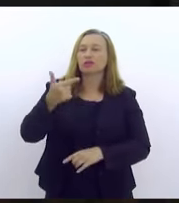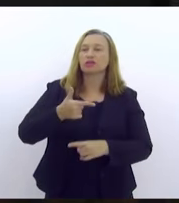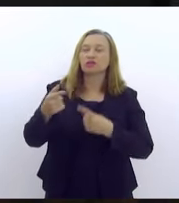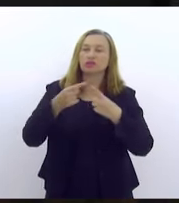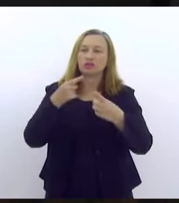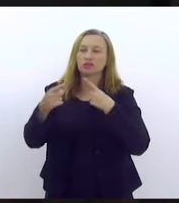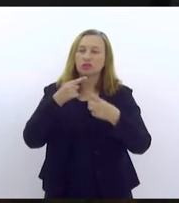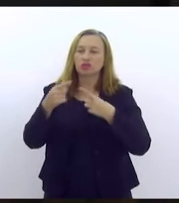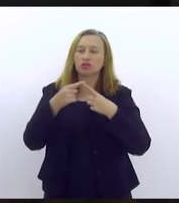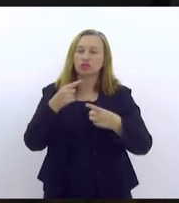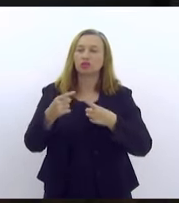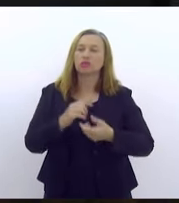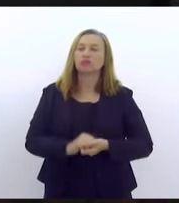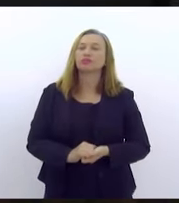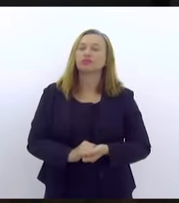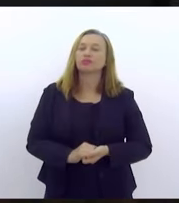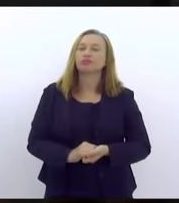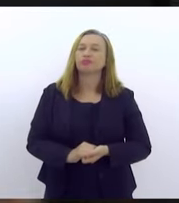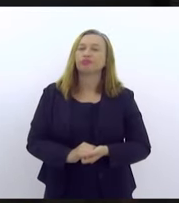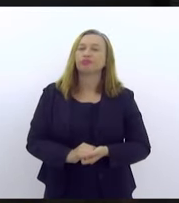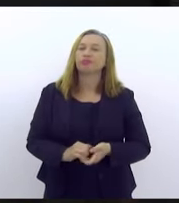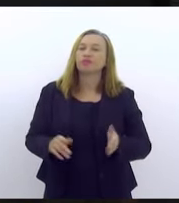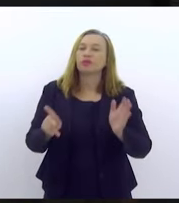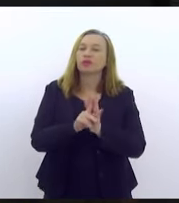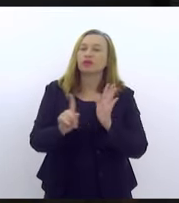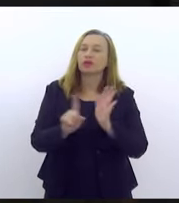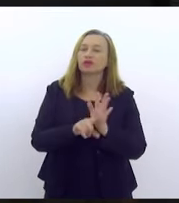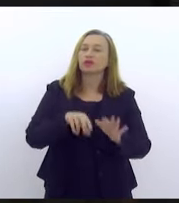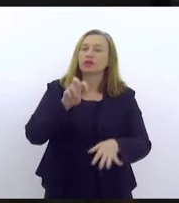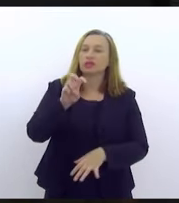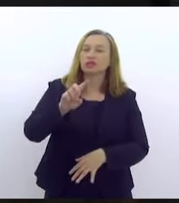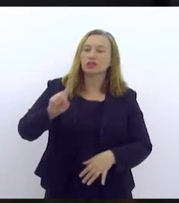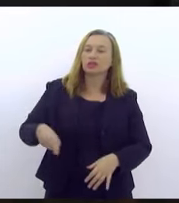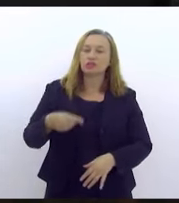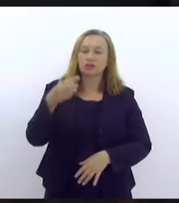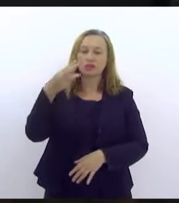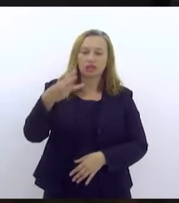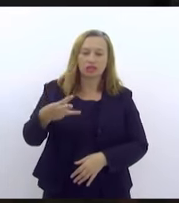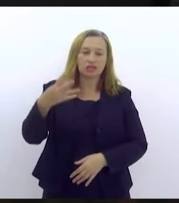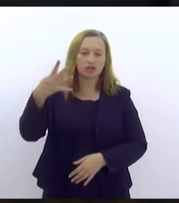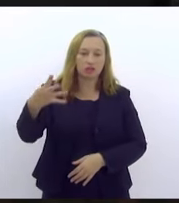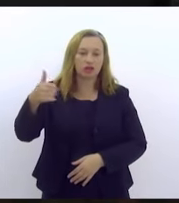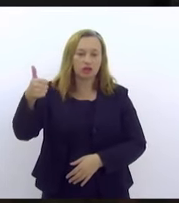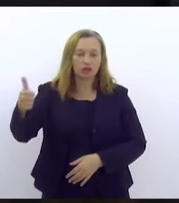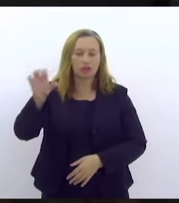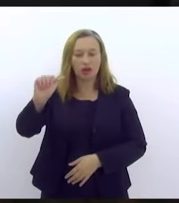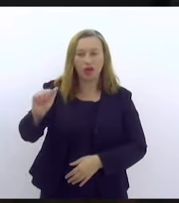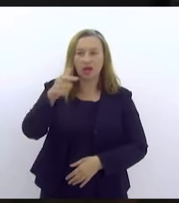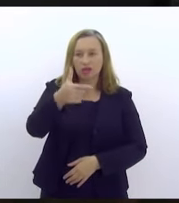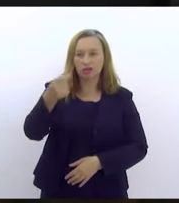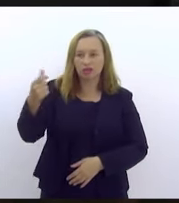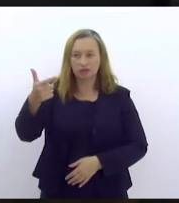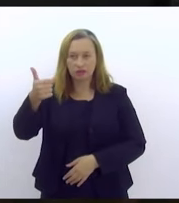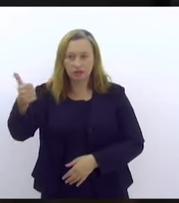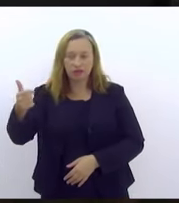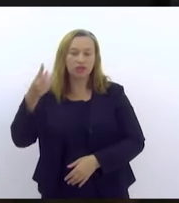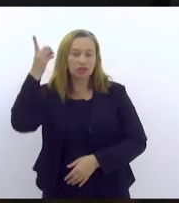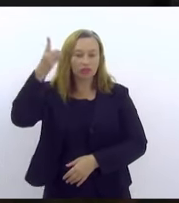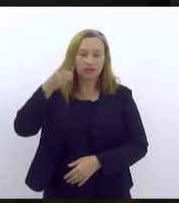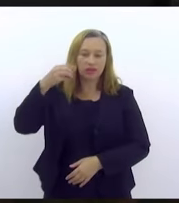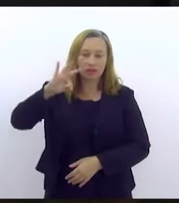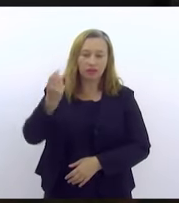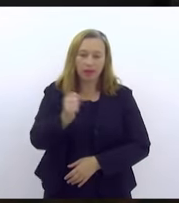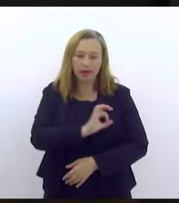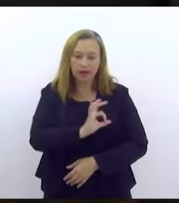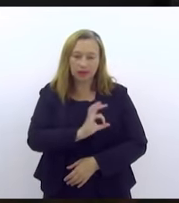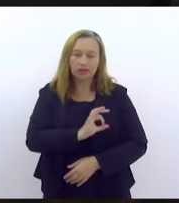discussão, redação do vencido, projeto de lei número 5.341-A, de autoria da deputada Marta Rocha, que dispõe